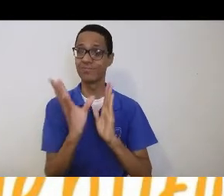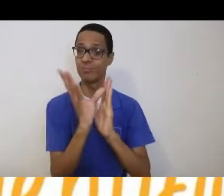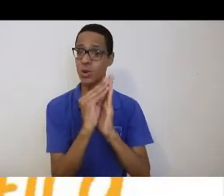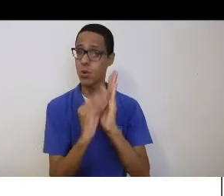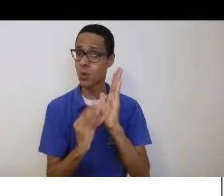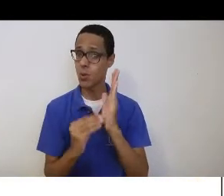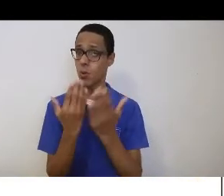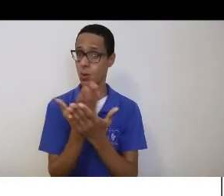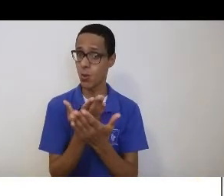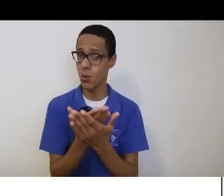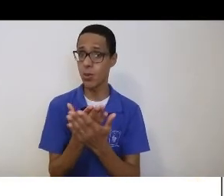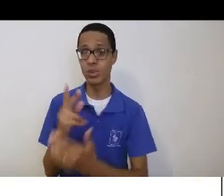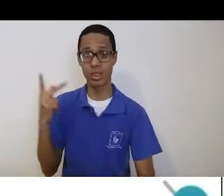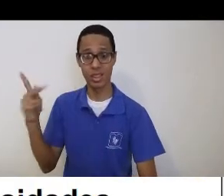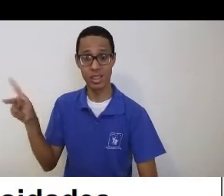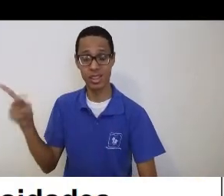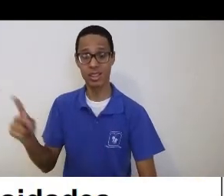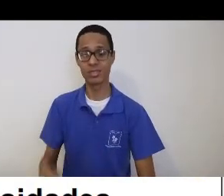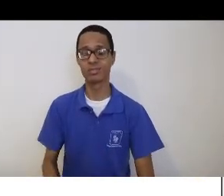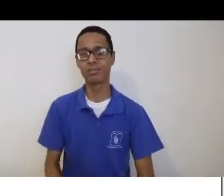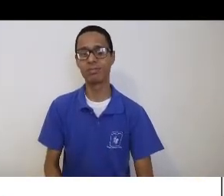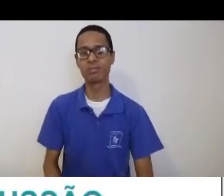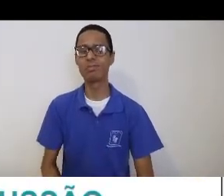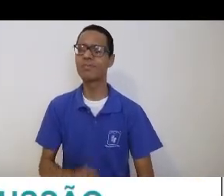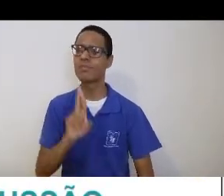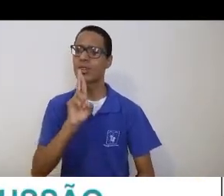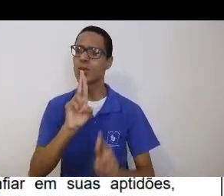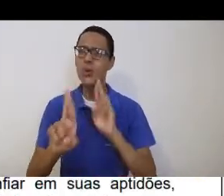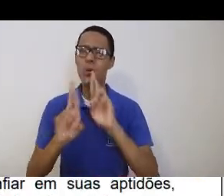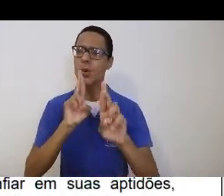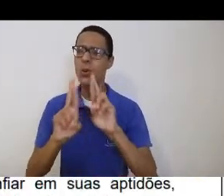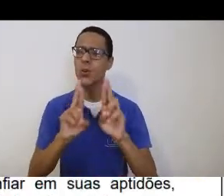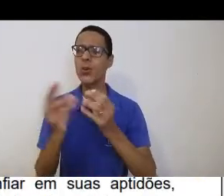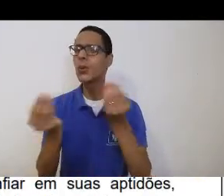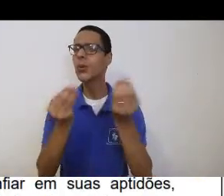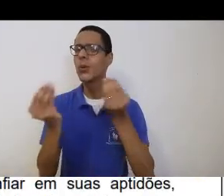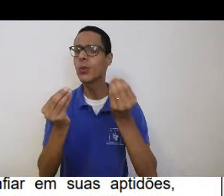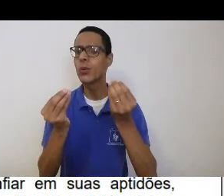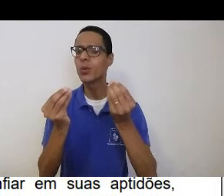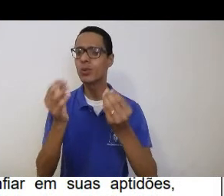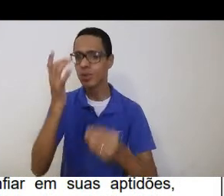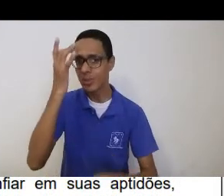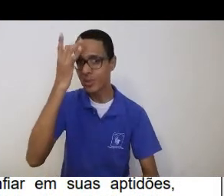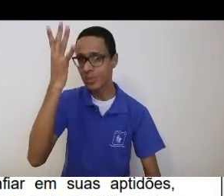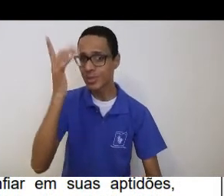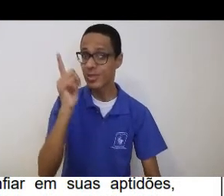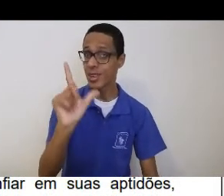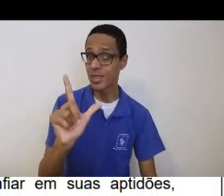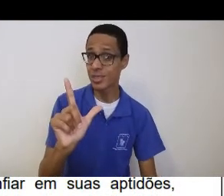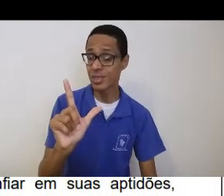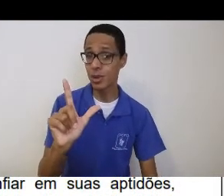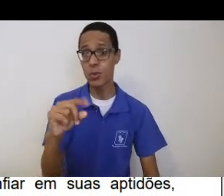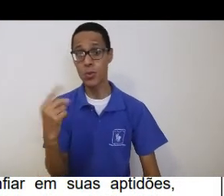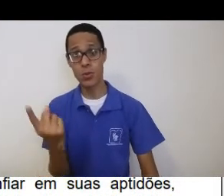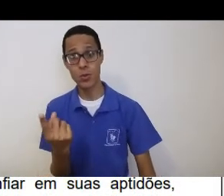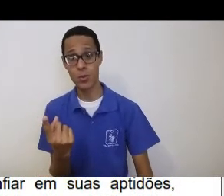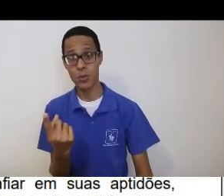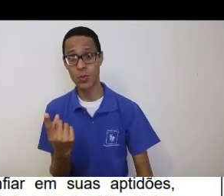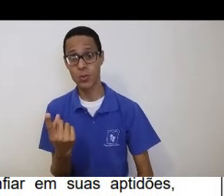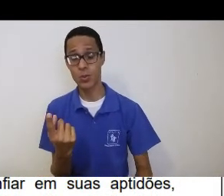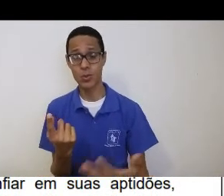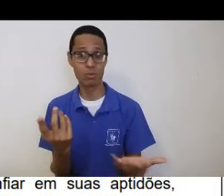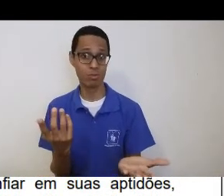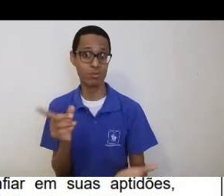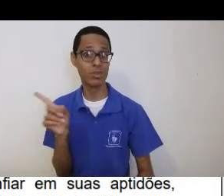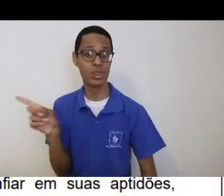ali acessando, né, o seu conteúdo de estudo. Os resultados, né, pode elevar